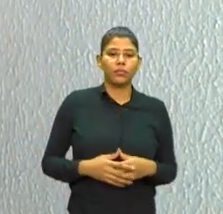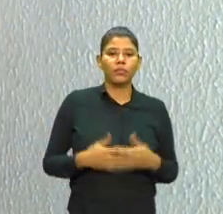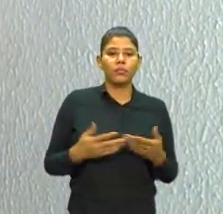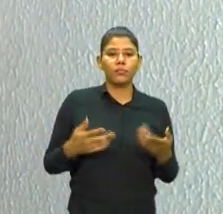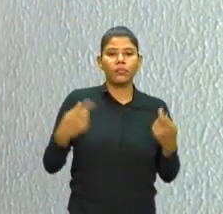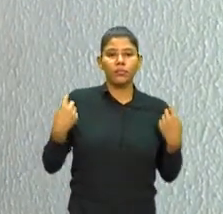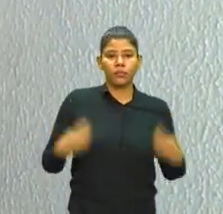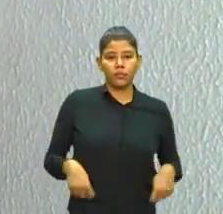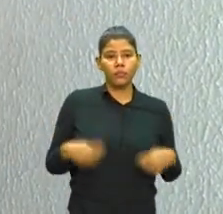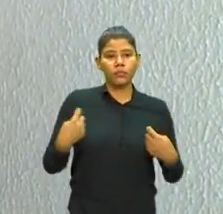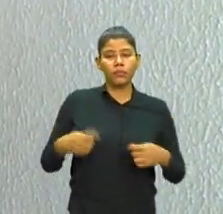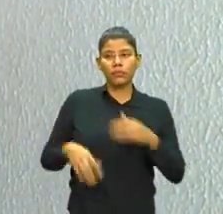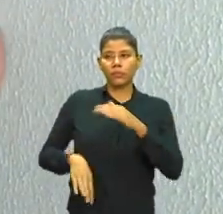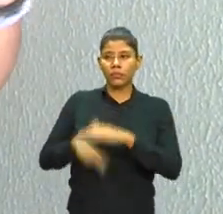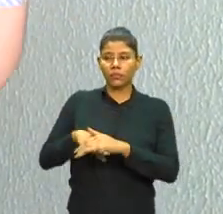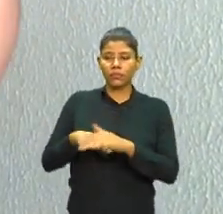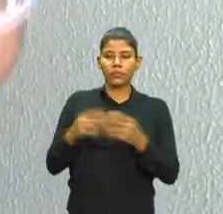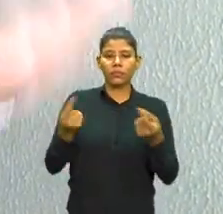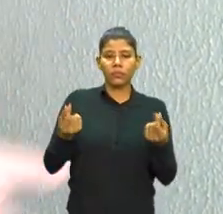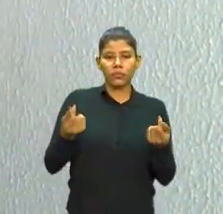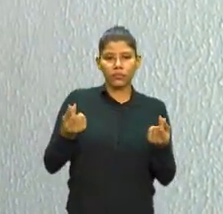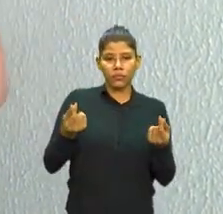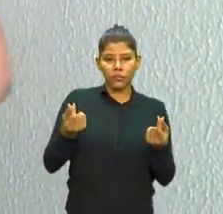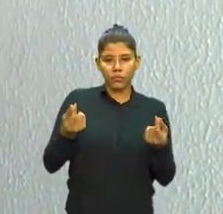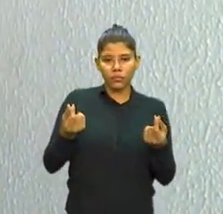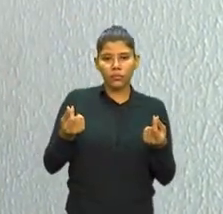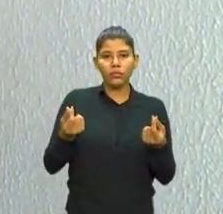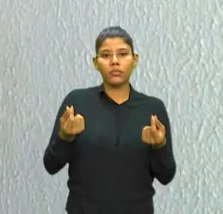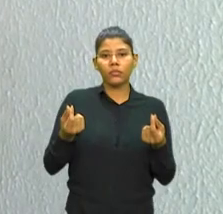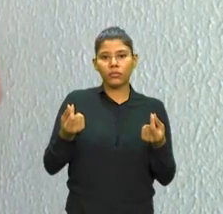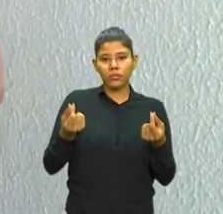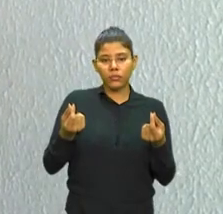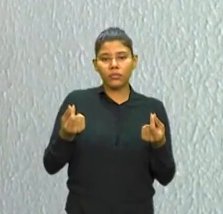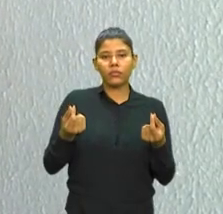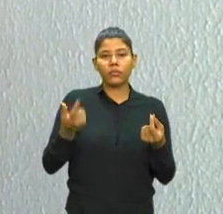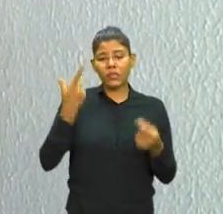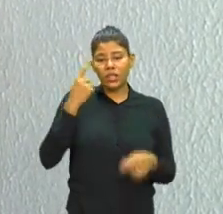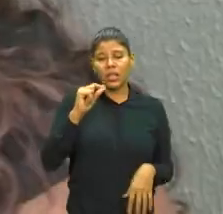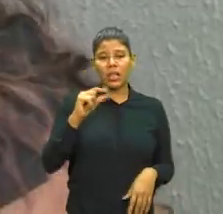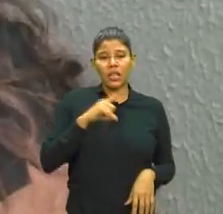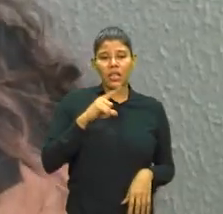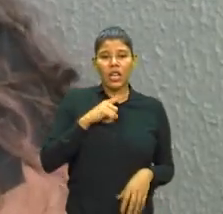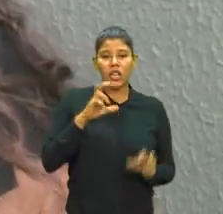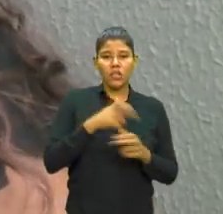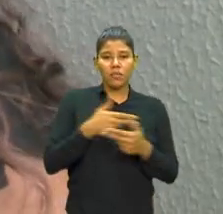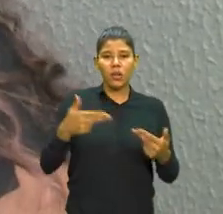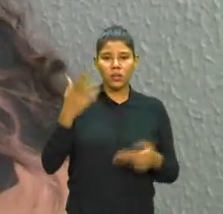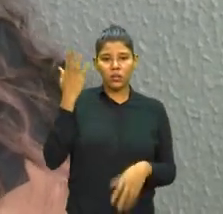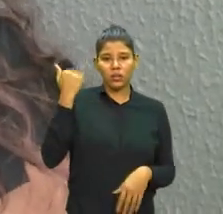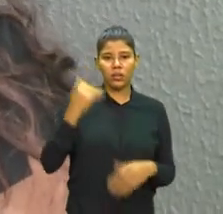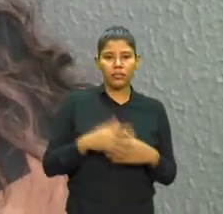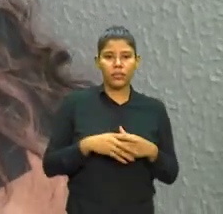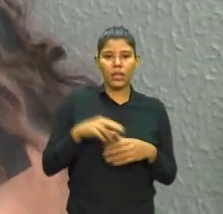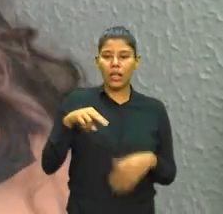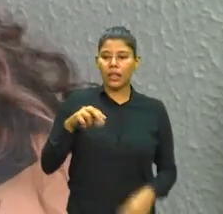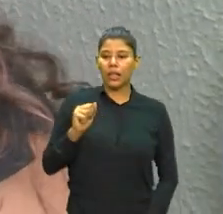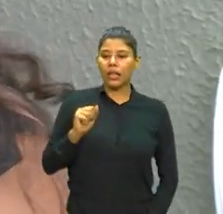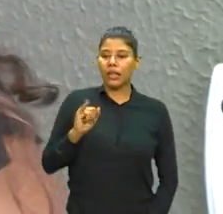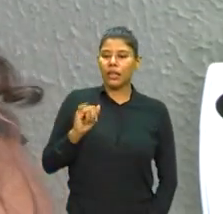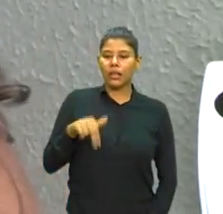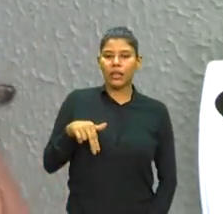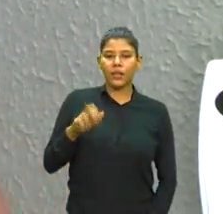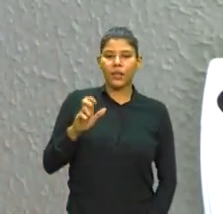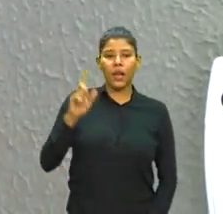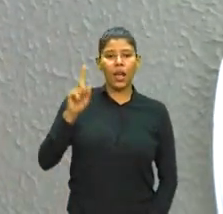guardar um dinheiro para esses eventuais gastos que quem tem bicho sabe que a gente sempre tem entre as milhares de pessoas que